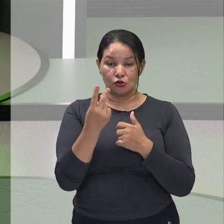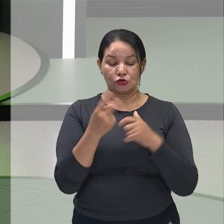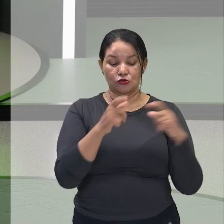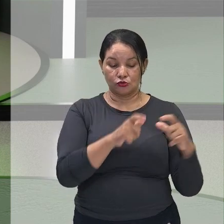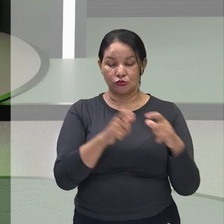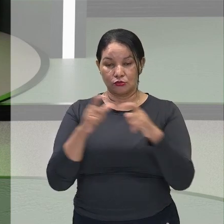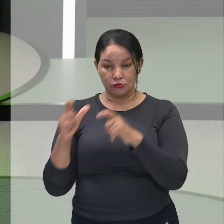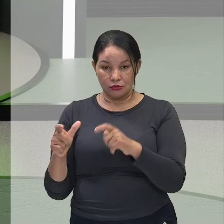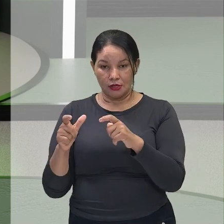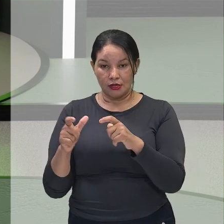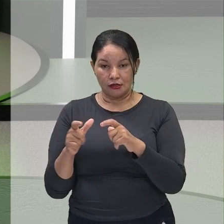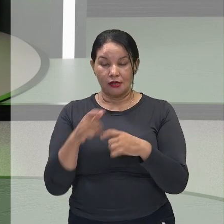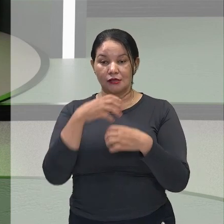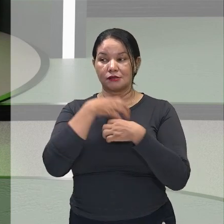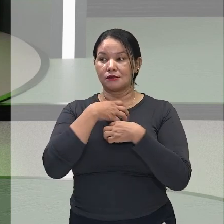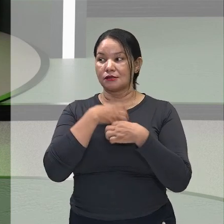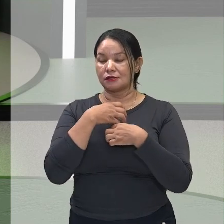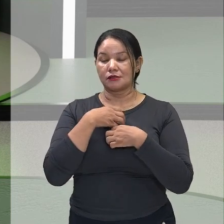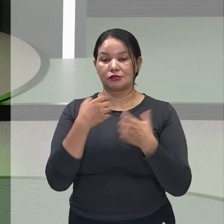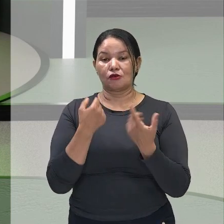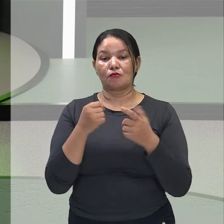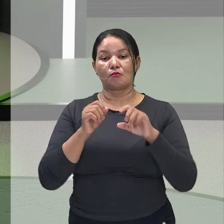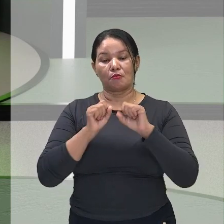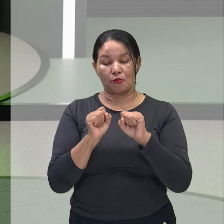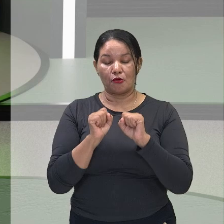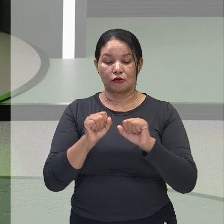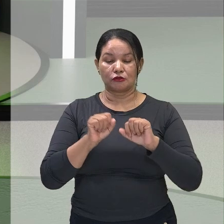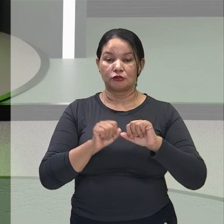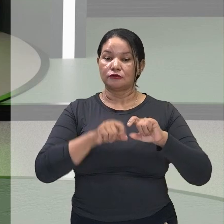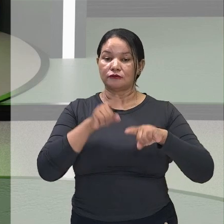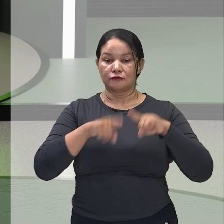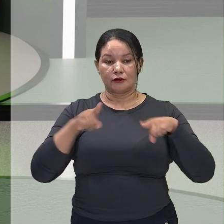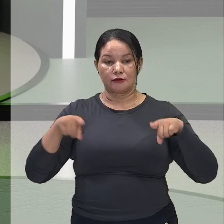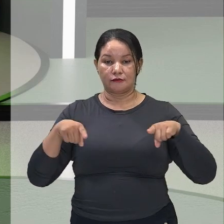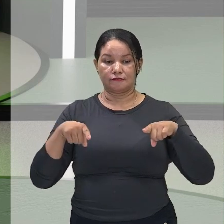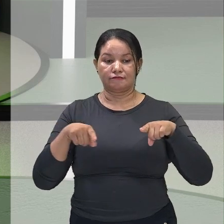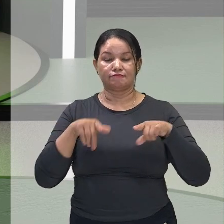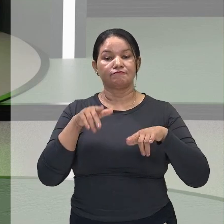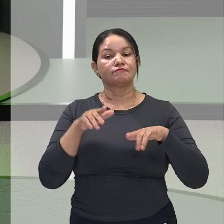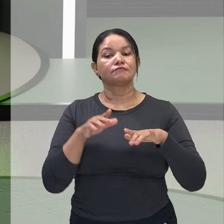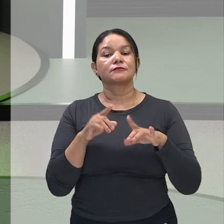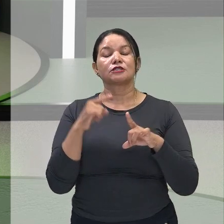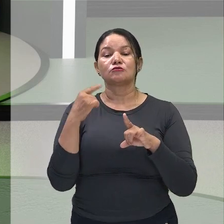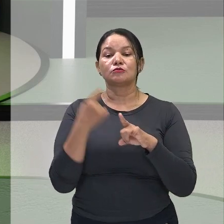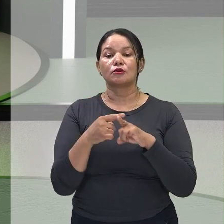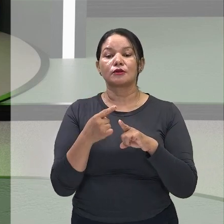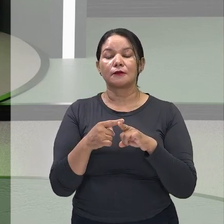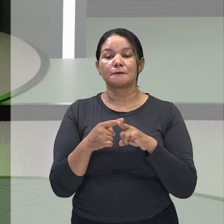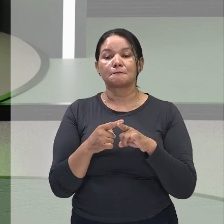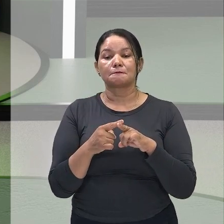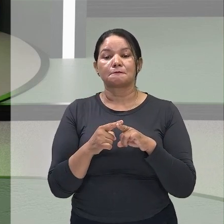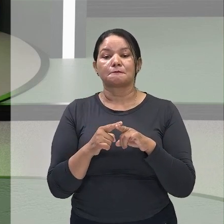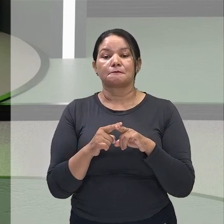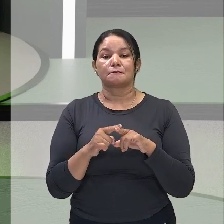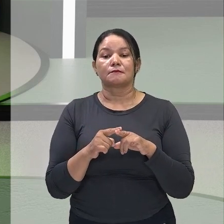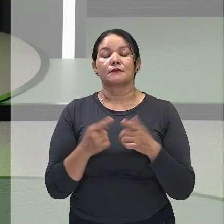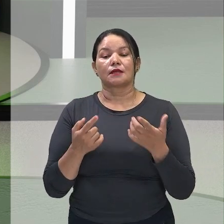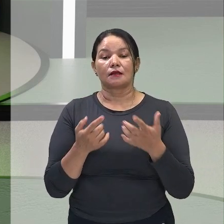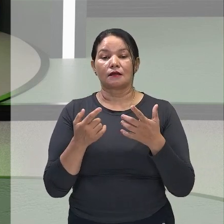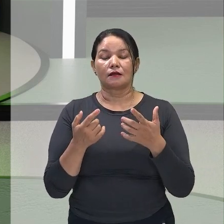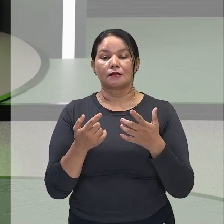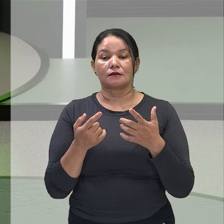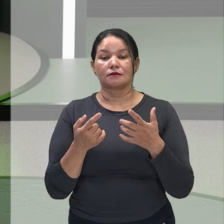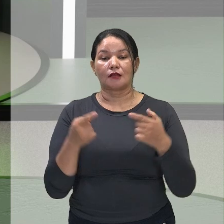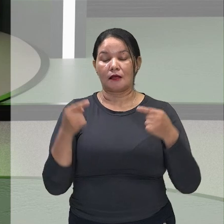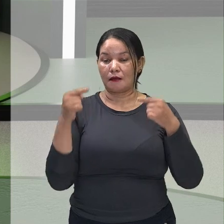a sensação térmica pode variar consideravelmente, conforme, como eu disse,